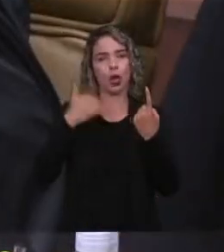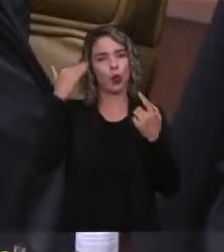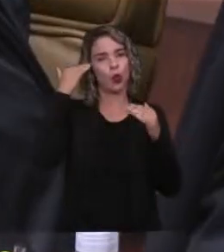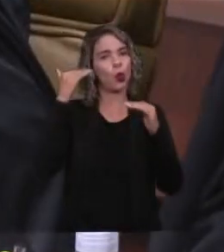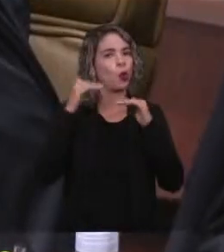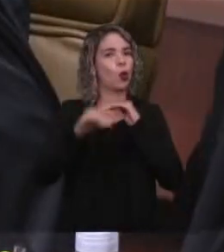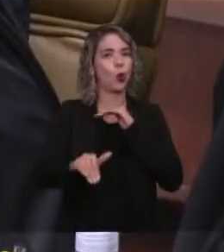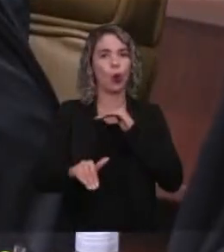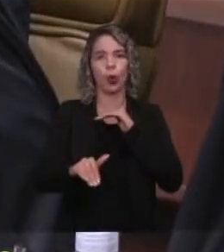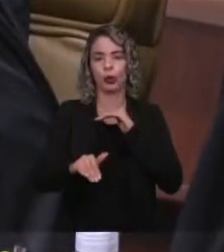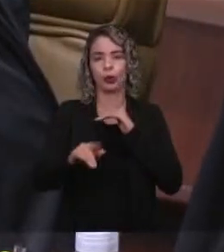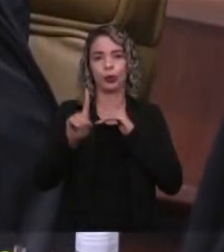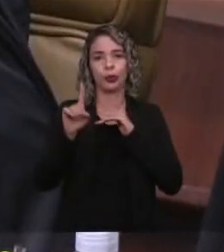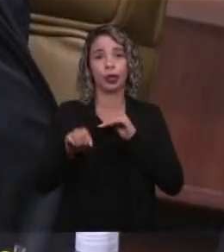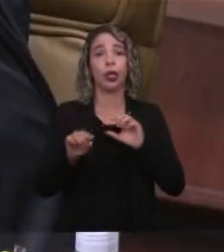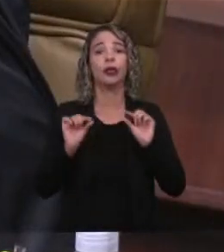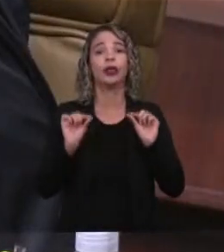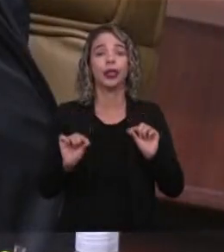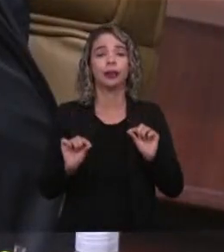que